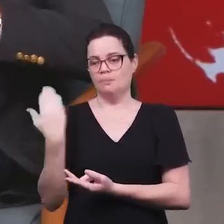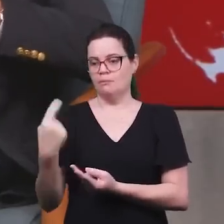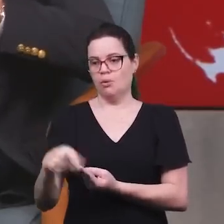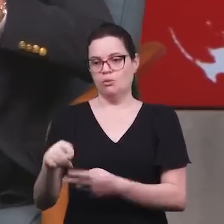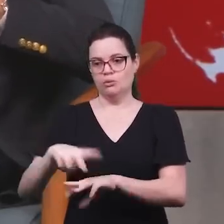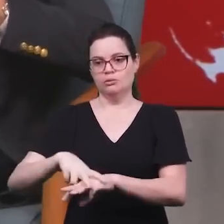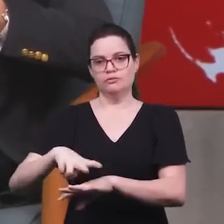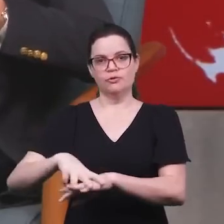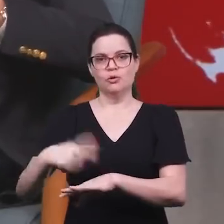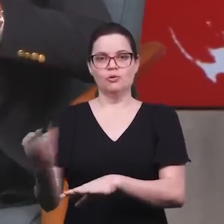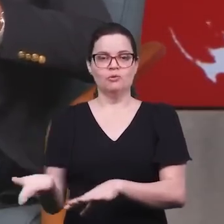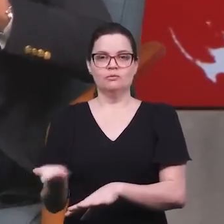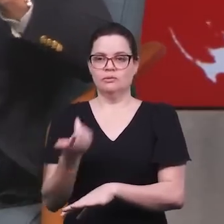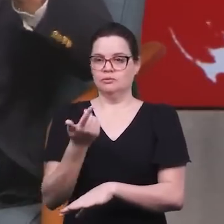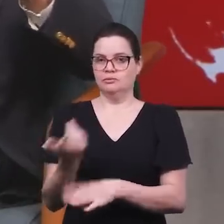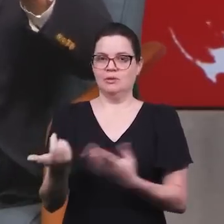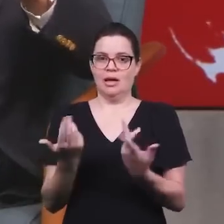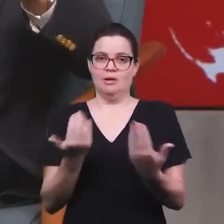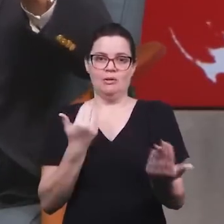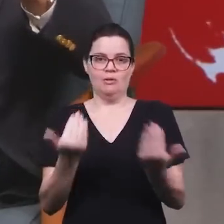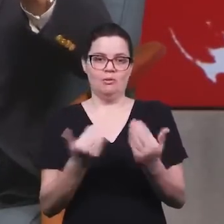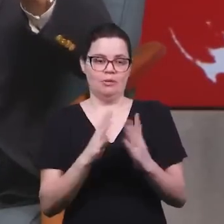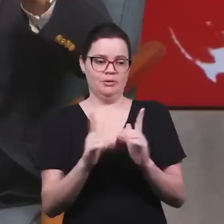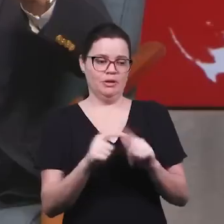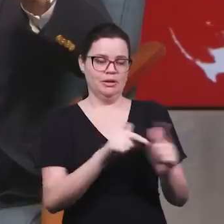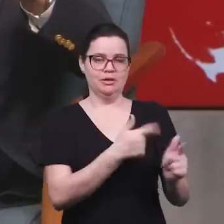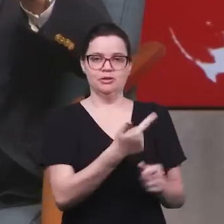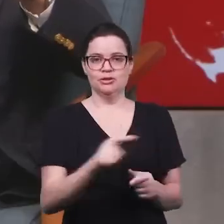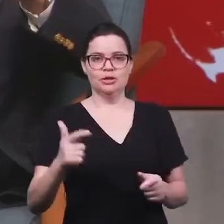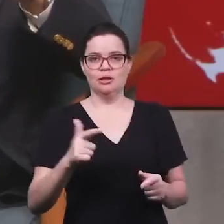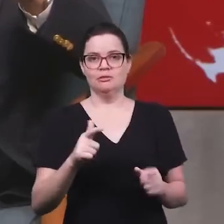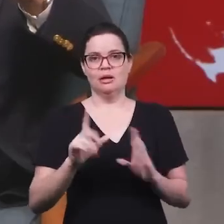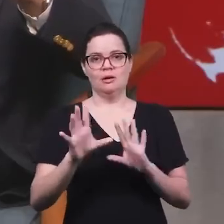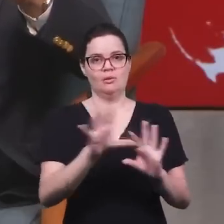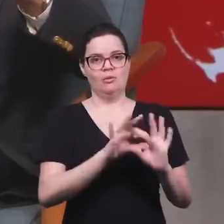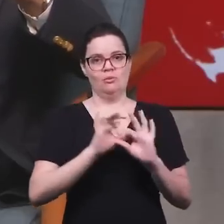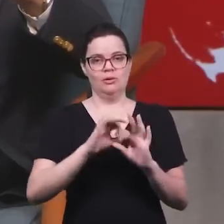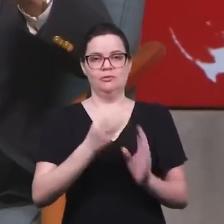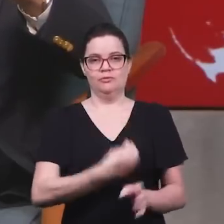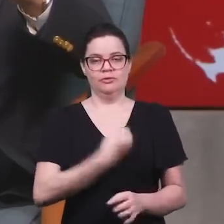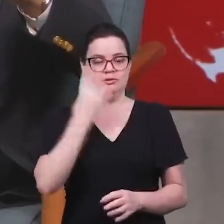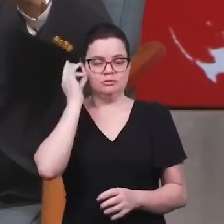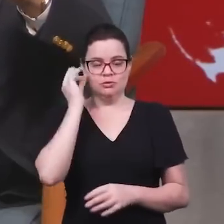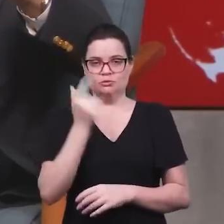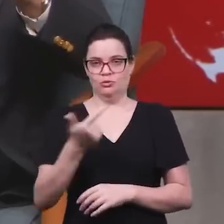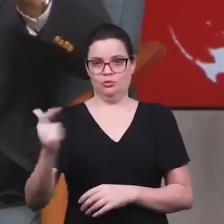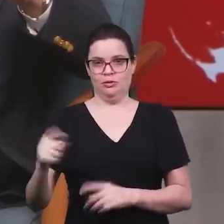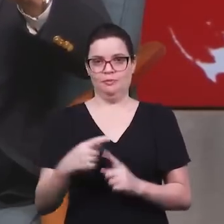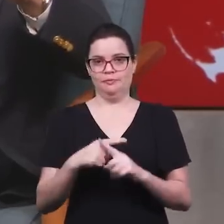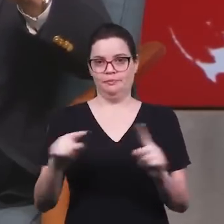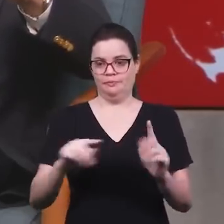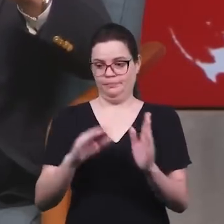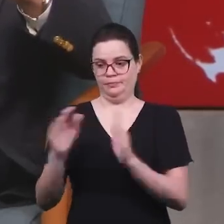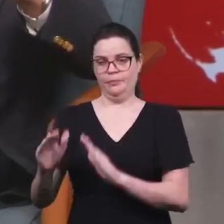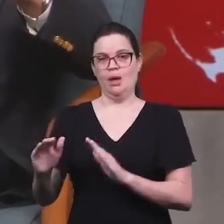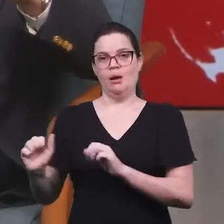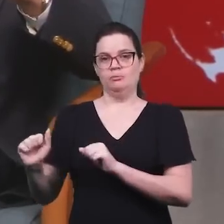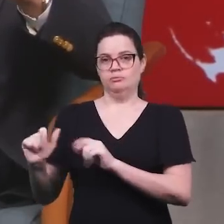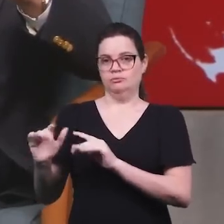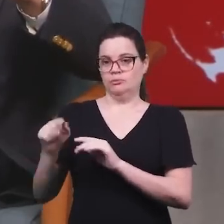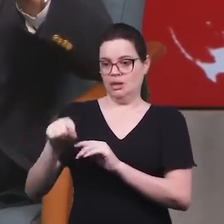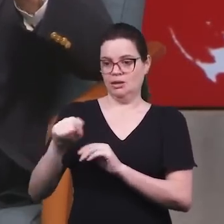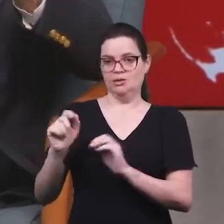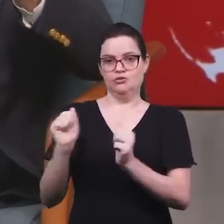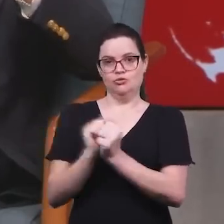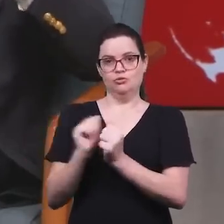espiritual, caminhando desse jeito. A outra não. Há uma outra multidão caminhando, o filho está